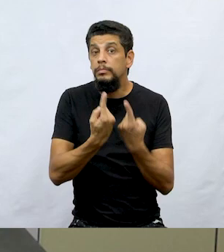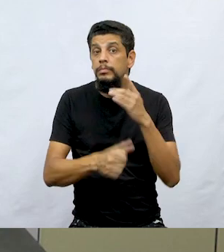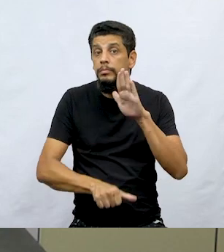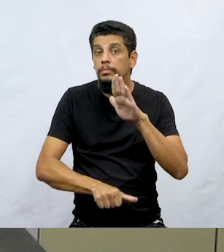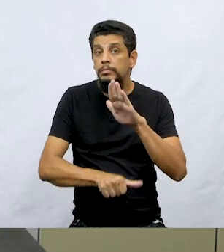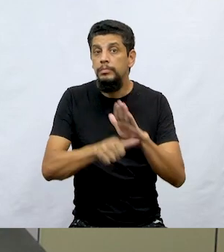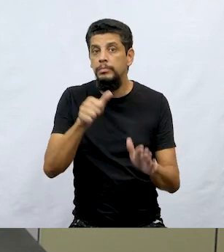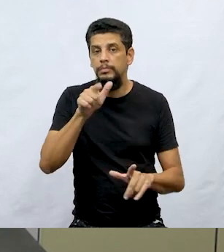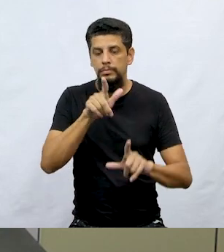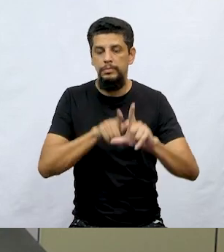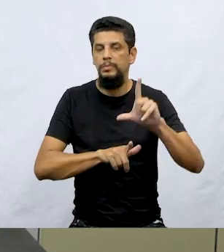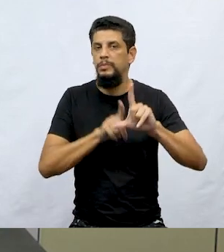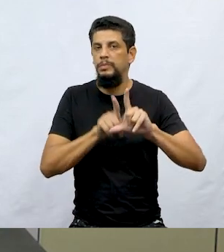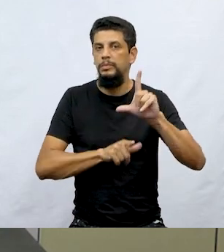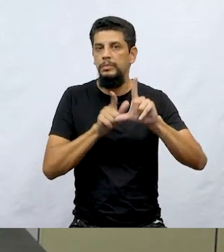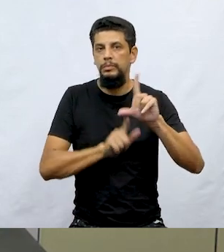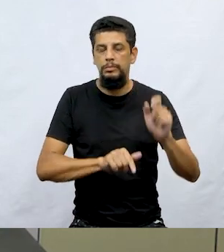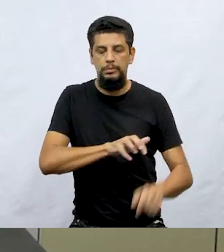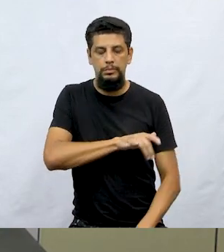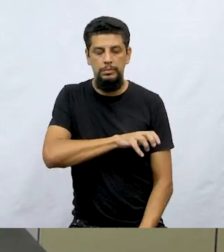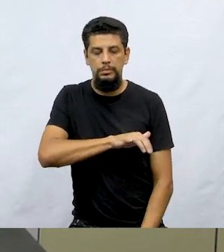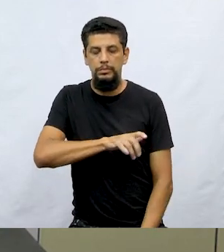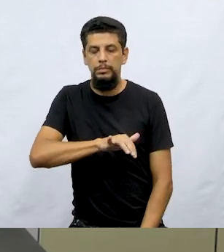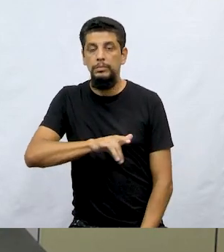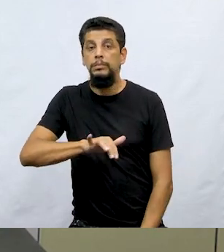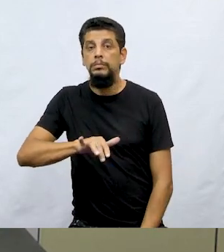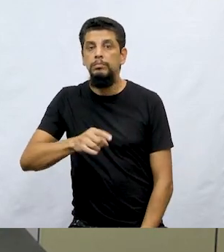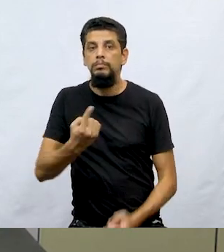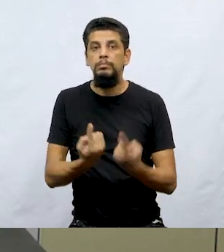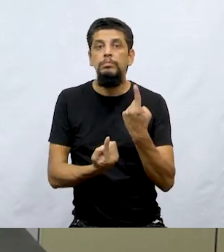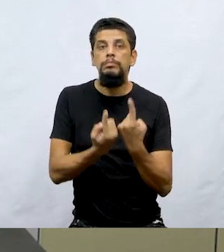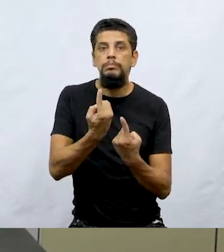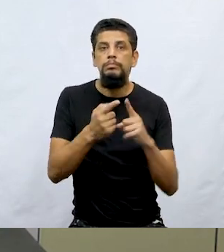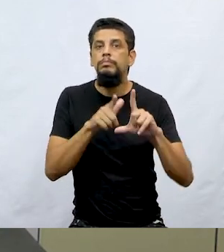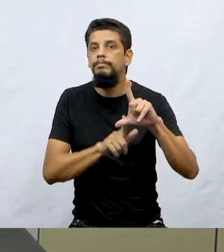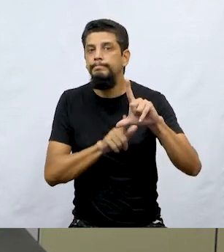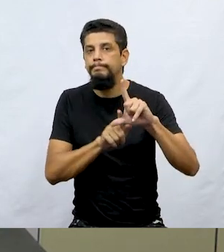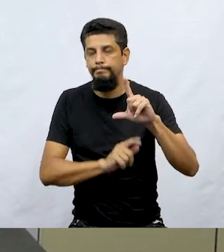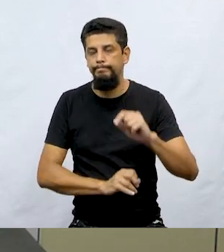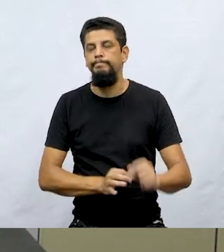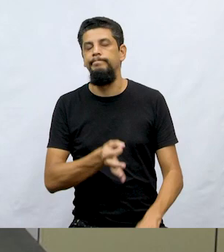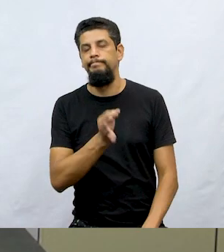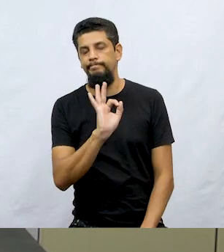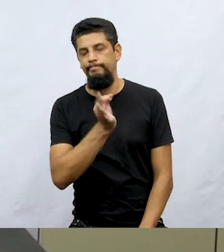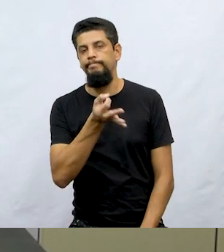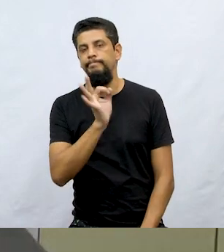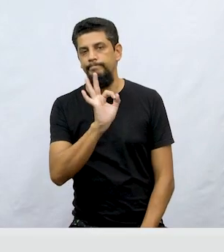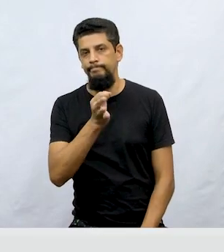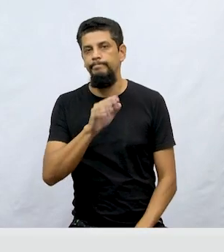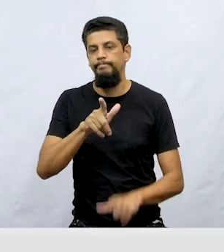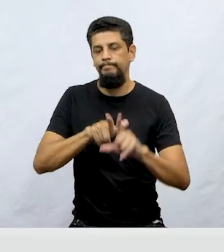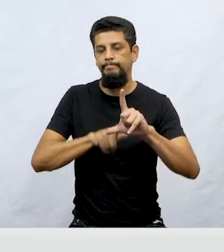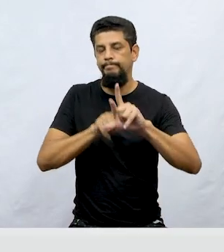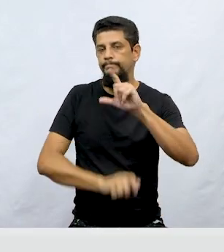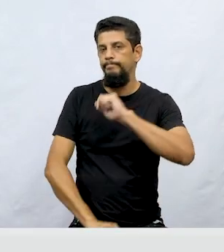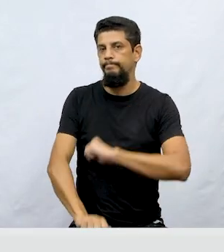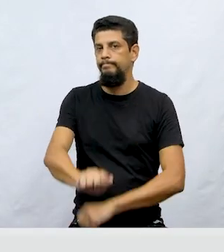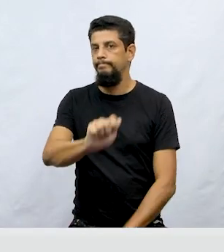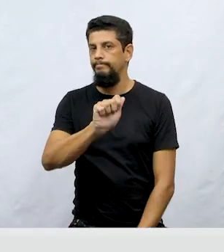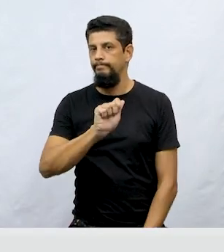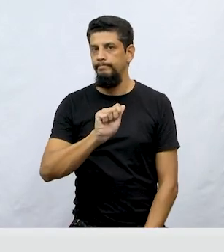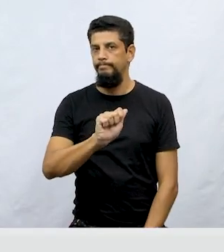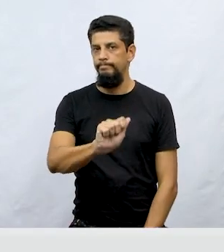nossa primeira letra, então, do alfabeto? Letra A. Vamos